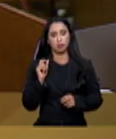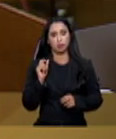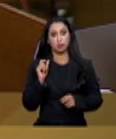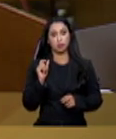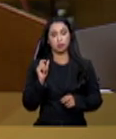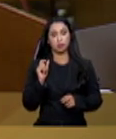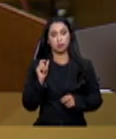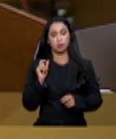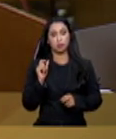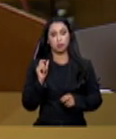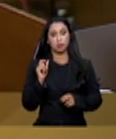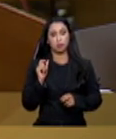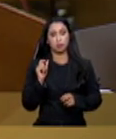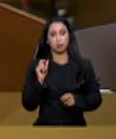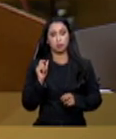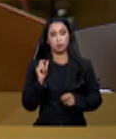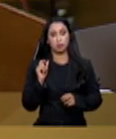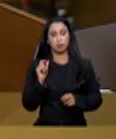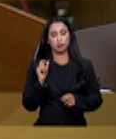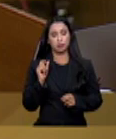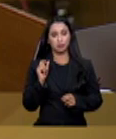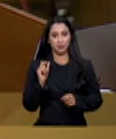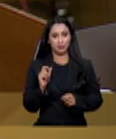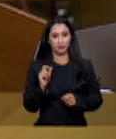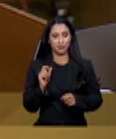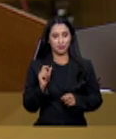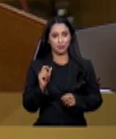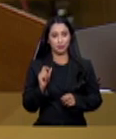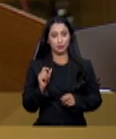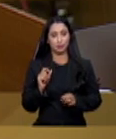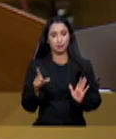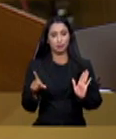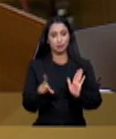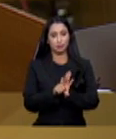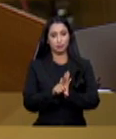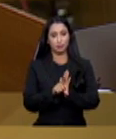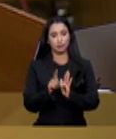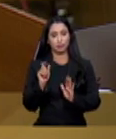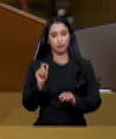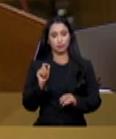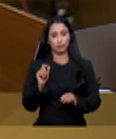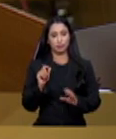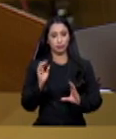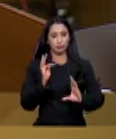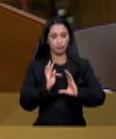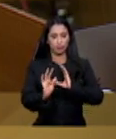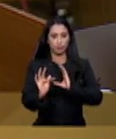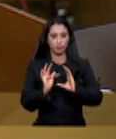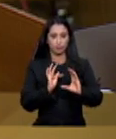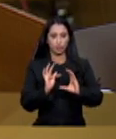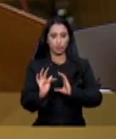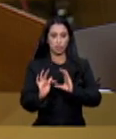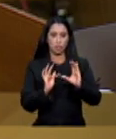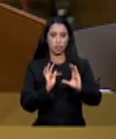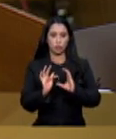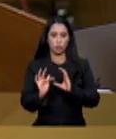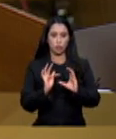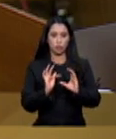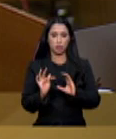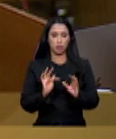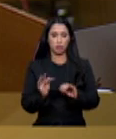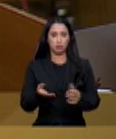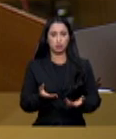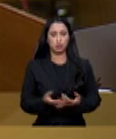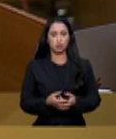há inconstitucionalidade formal. Nós não estamos falando de uma lei que proveja sobre telecomunicações ou interfira no mérito